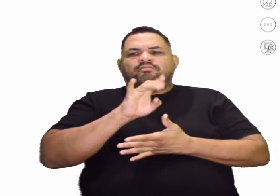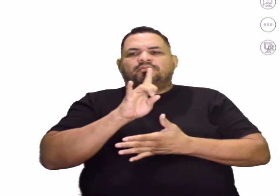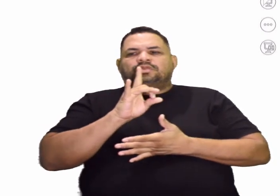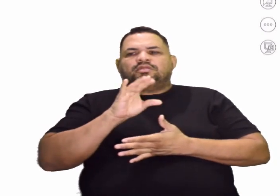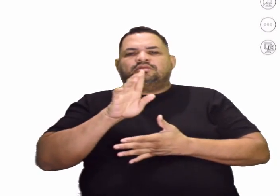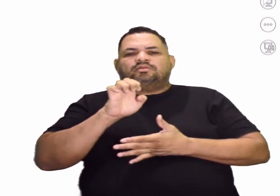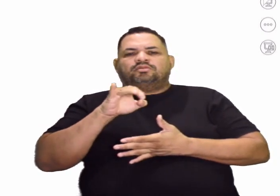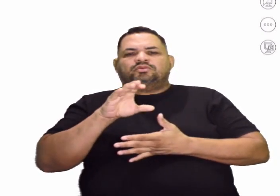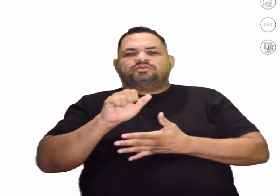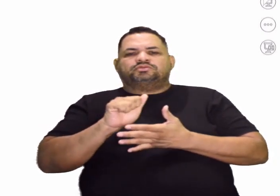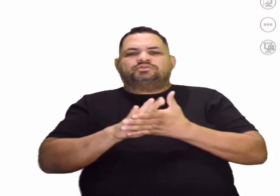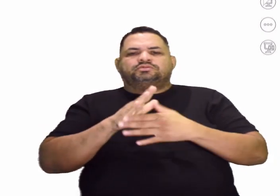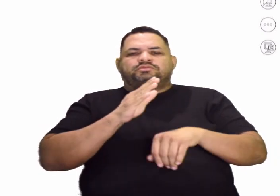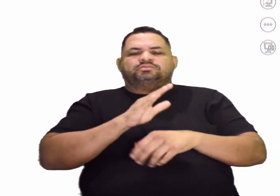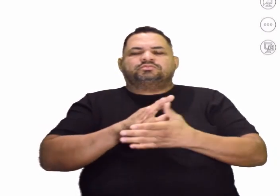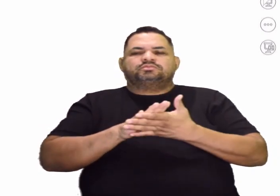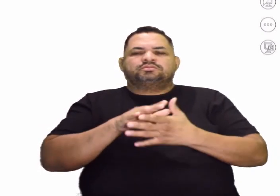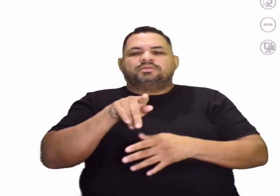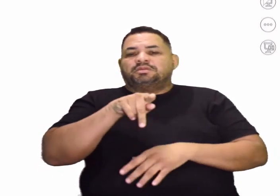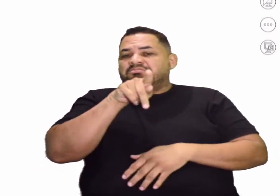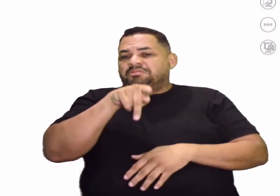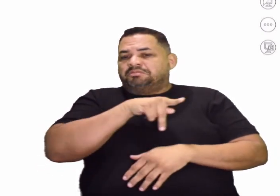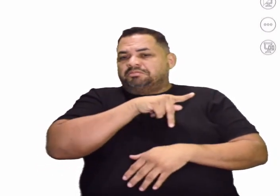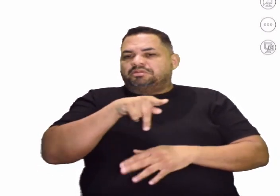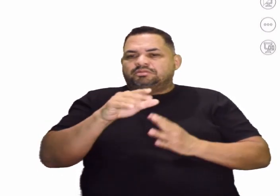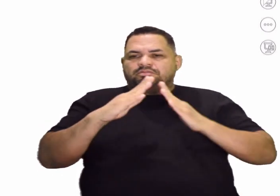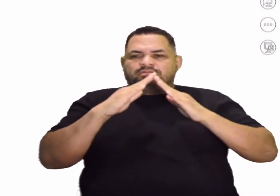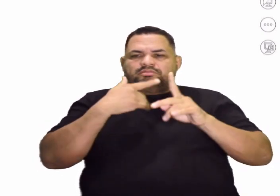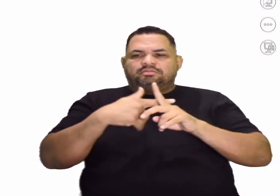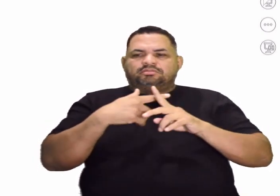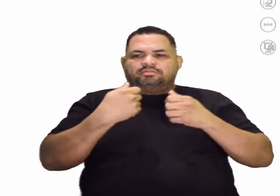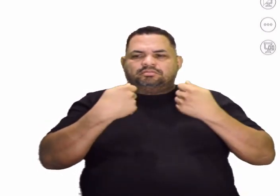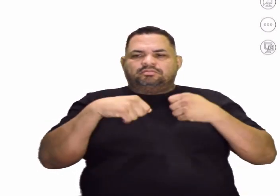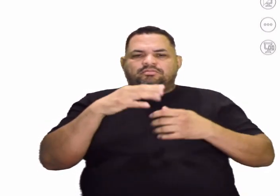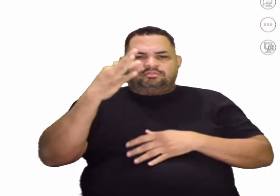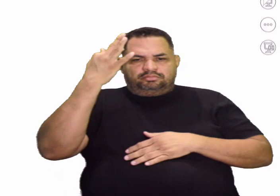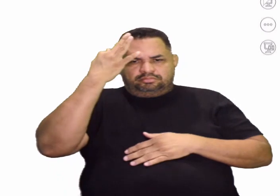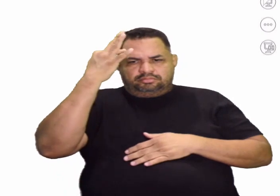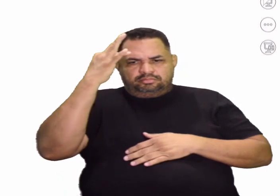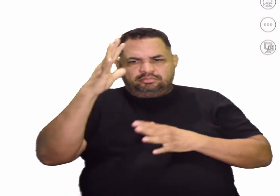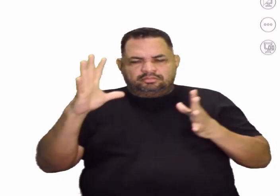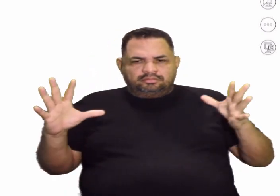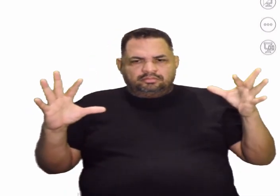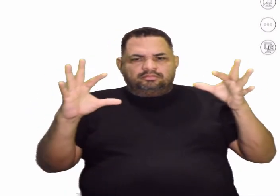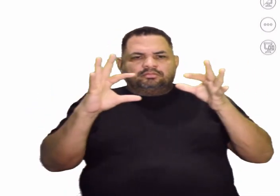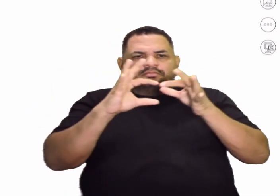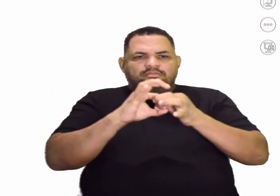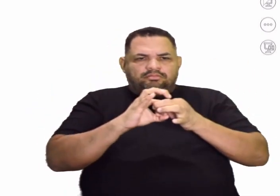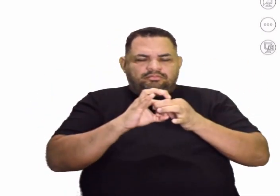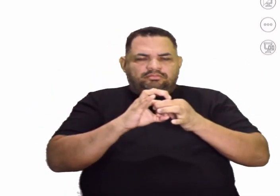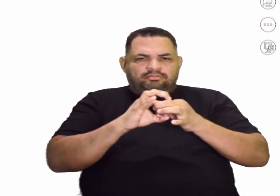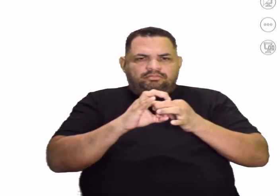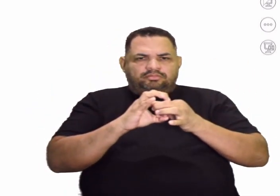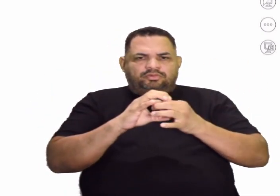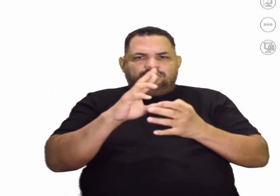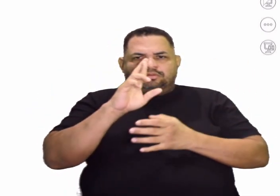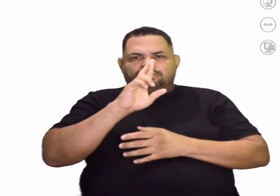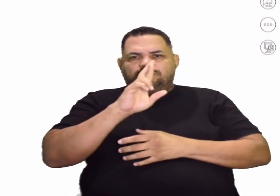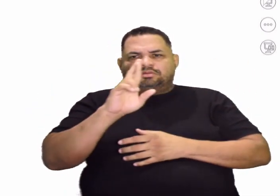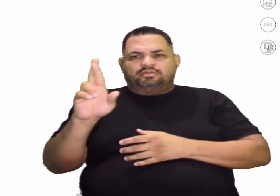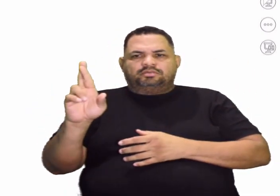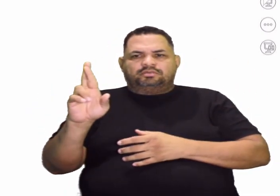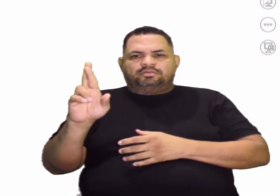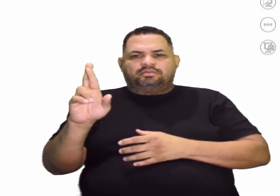Agostinho na Idade Média, tá? E pelos padres da igreja, que permitia que a filosofia se vinculasse com a religião. Então tá